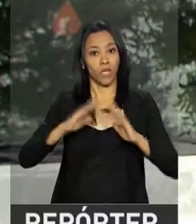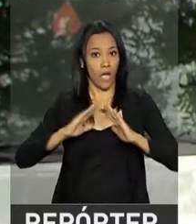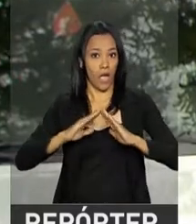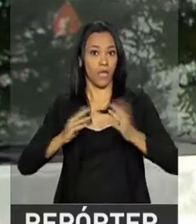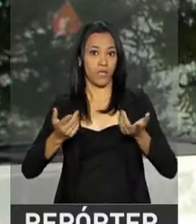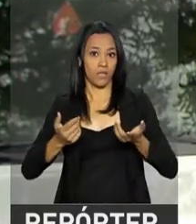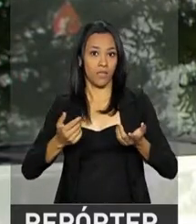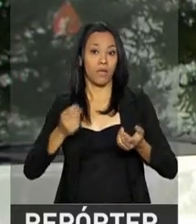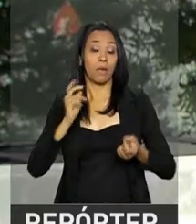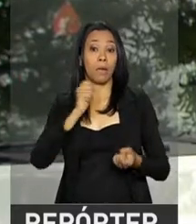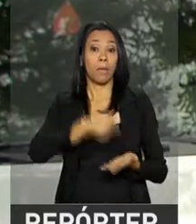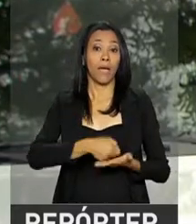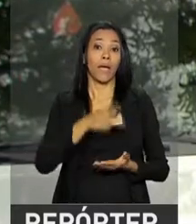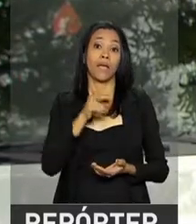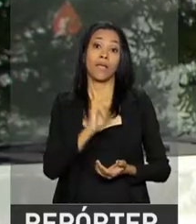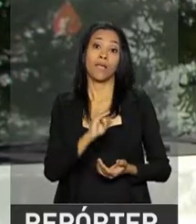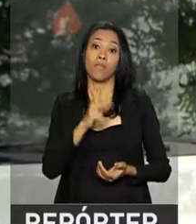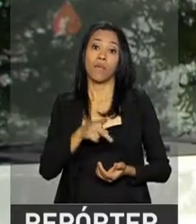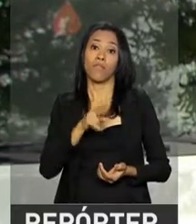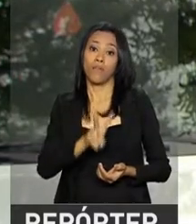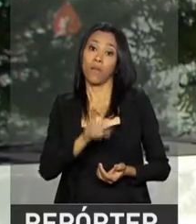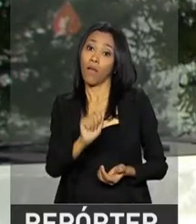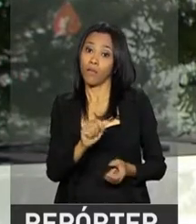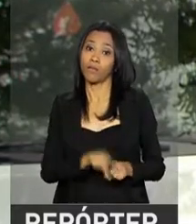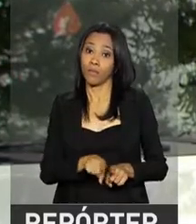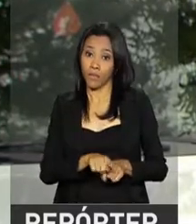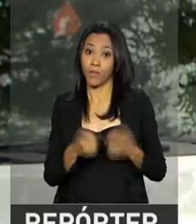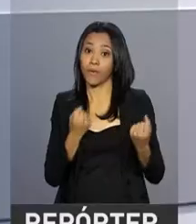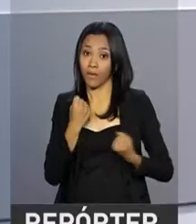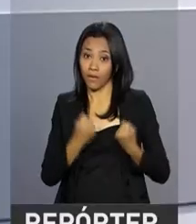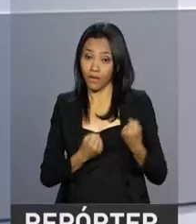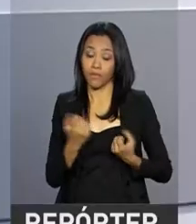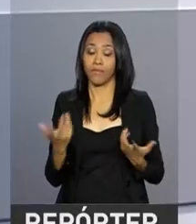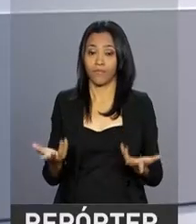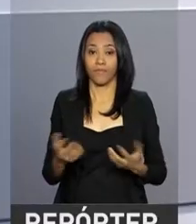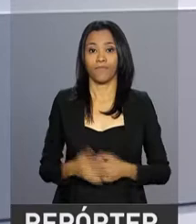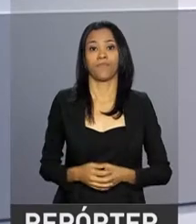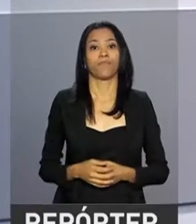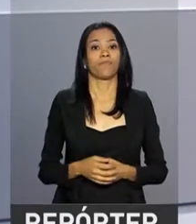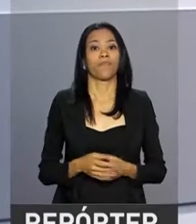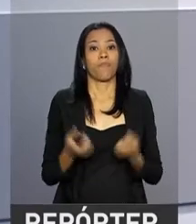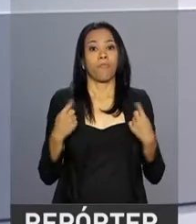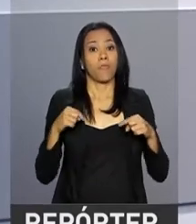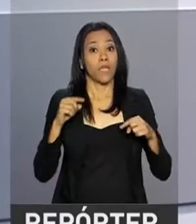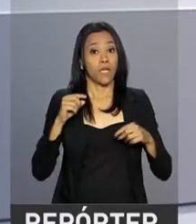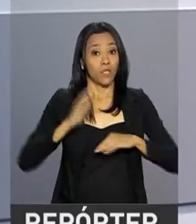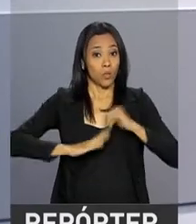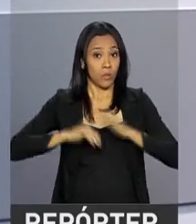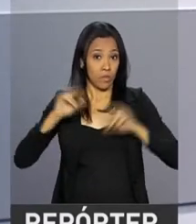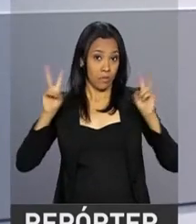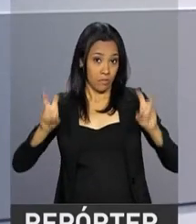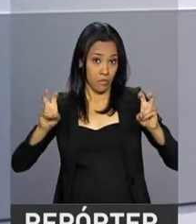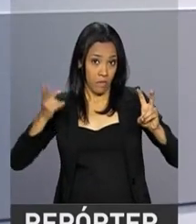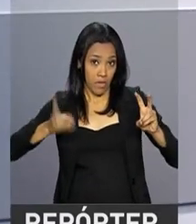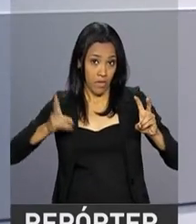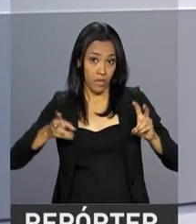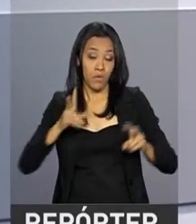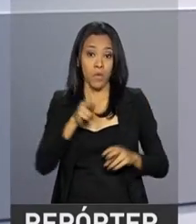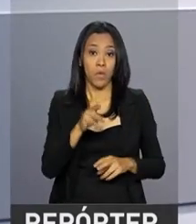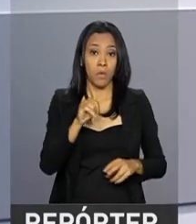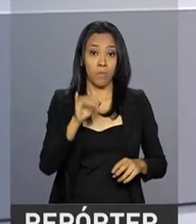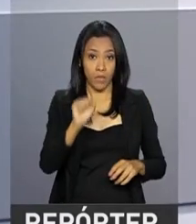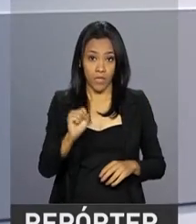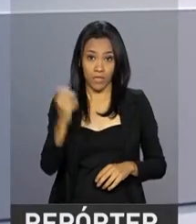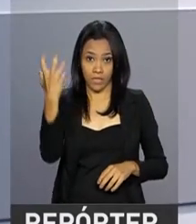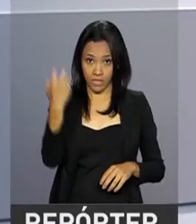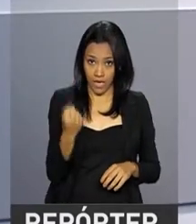ipva do caquetá e já chegando aqui os dias né e ainda sobre esse assunto vai explicar que o ps sacado